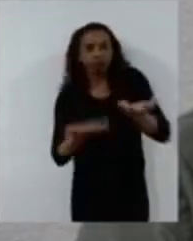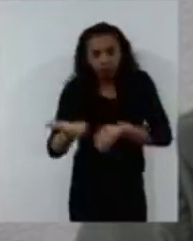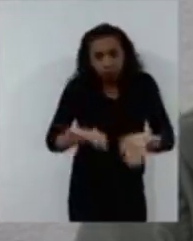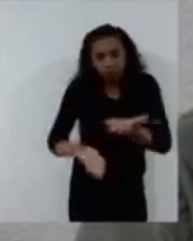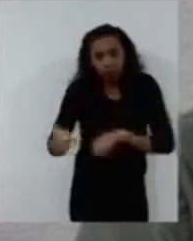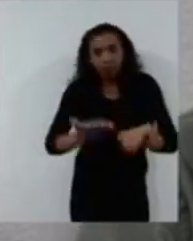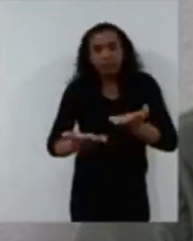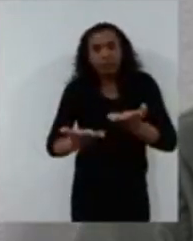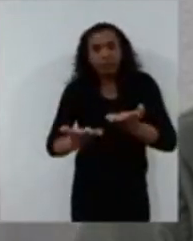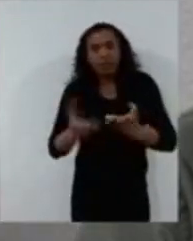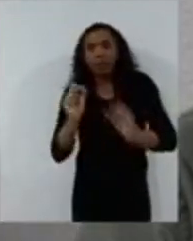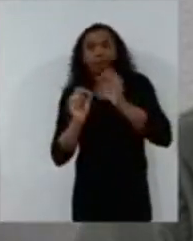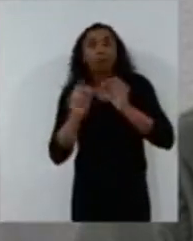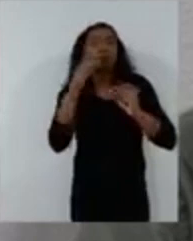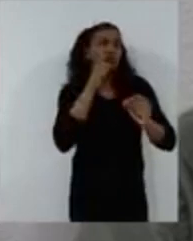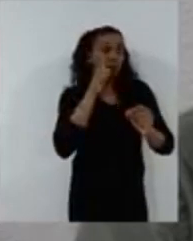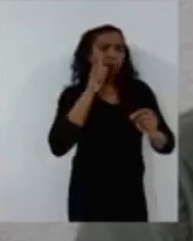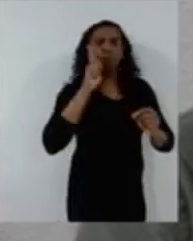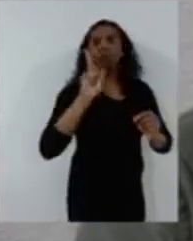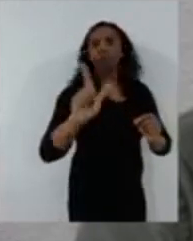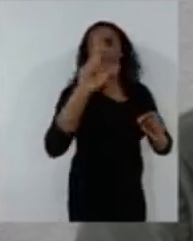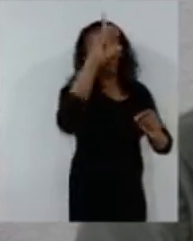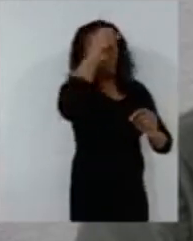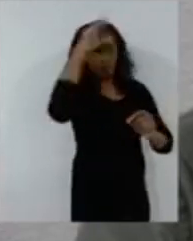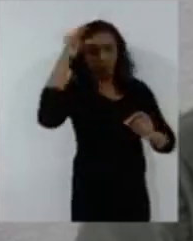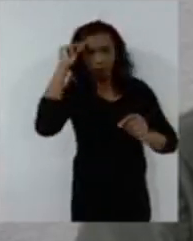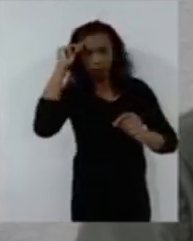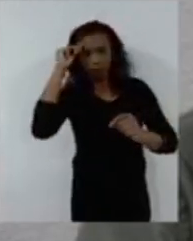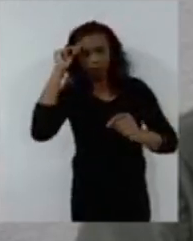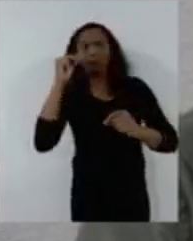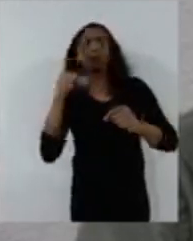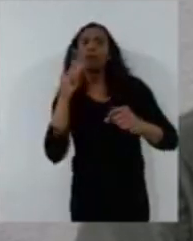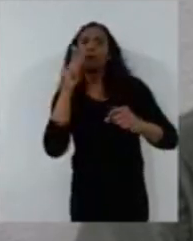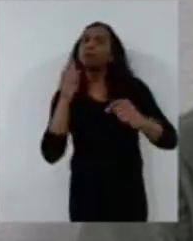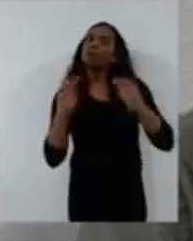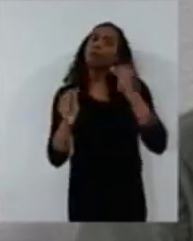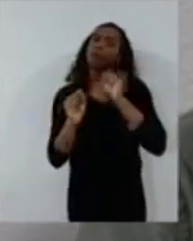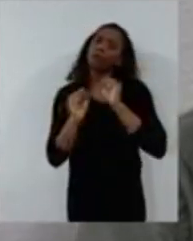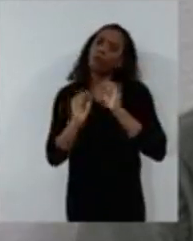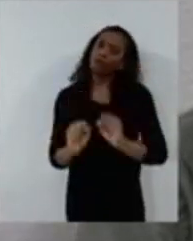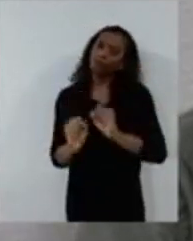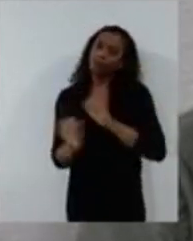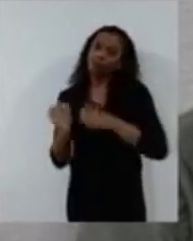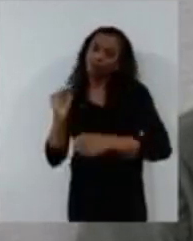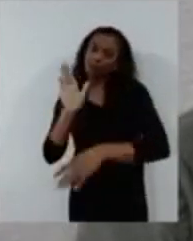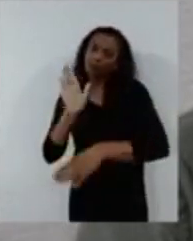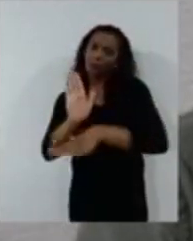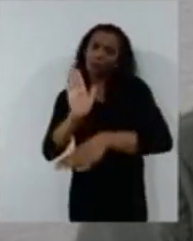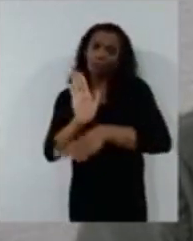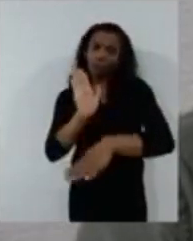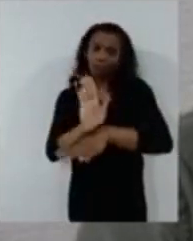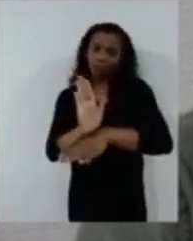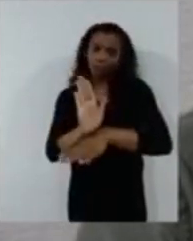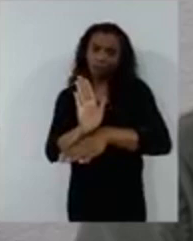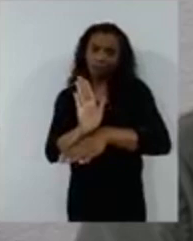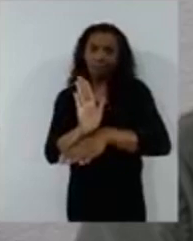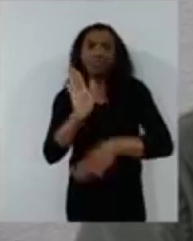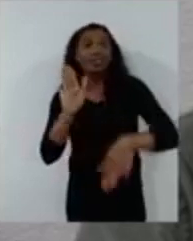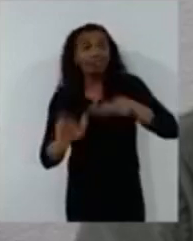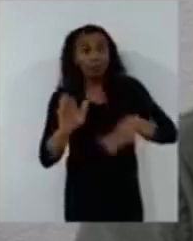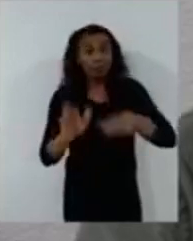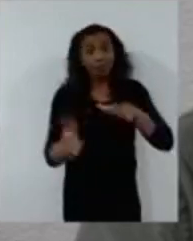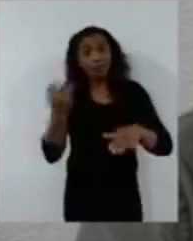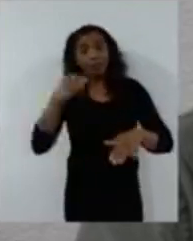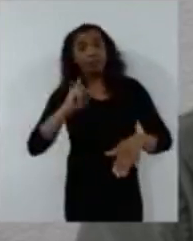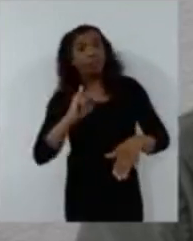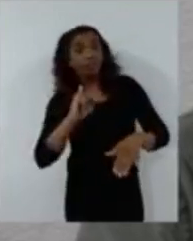para que a gente possa contribuir, para que você que tiver ou achar que tem